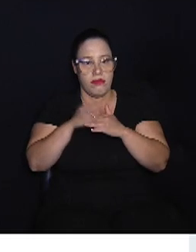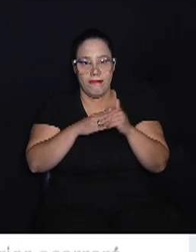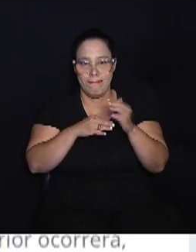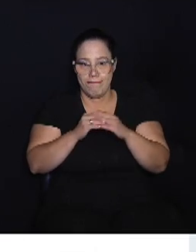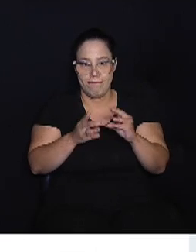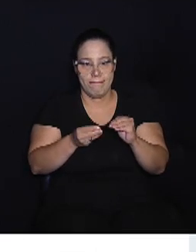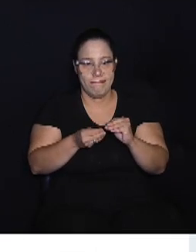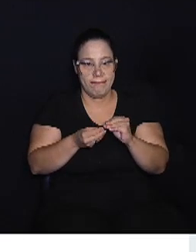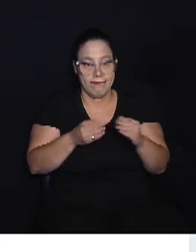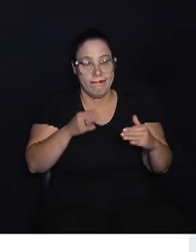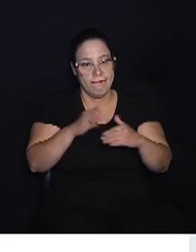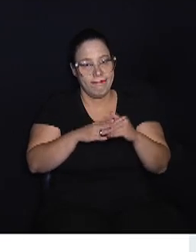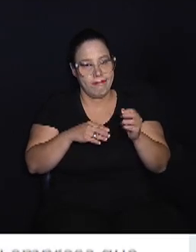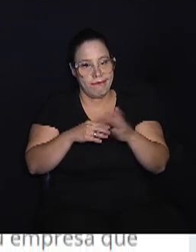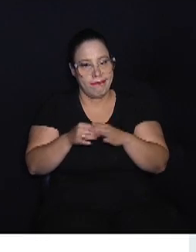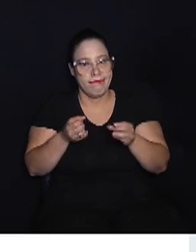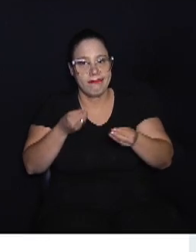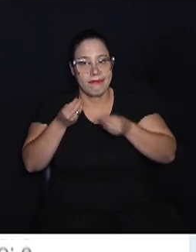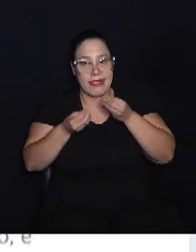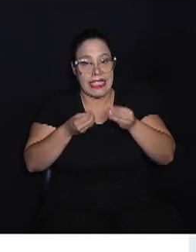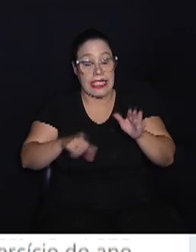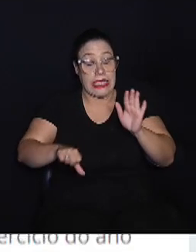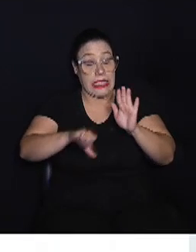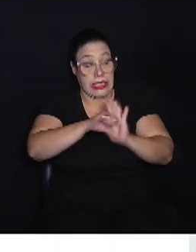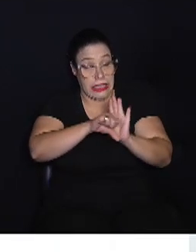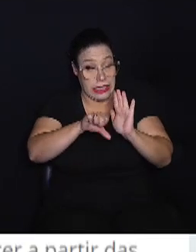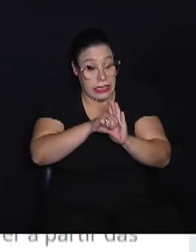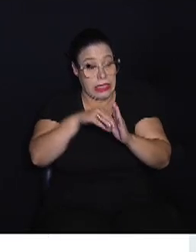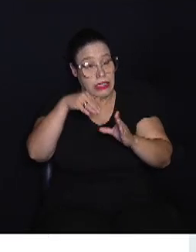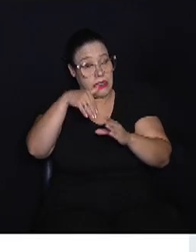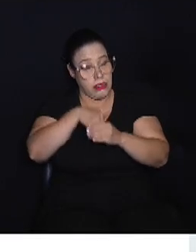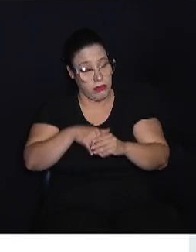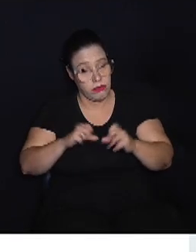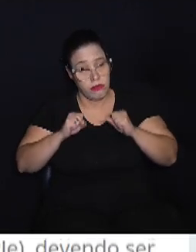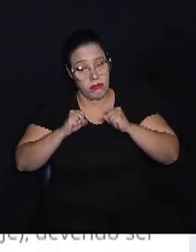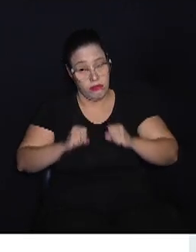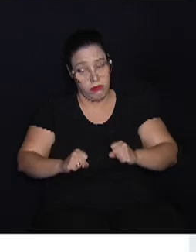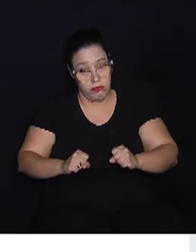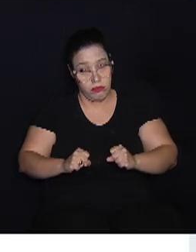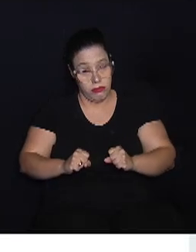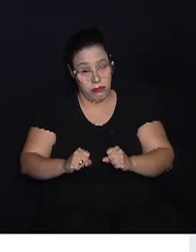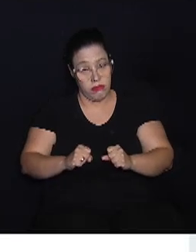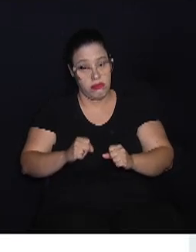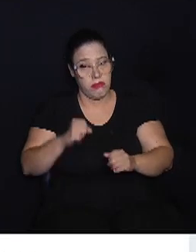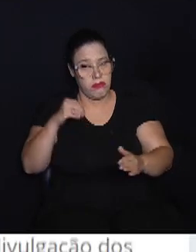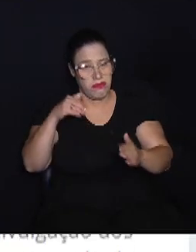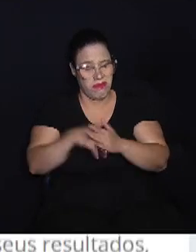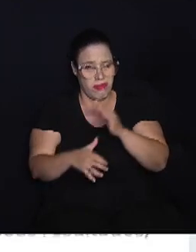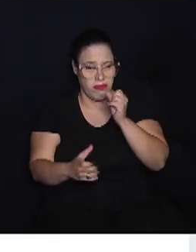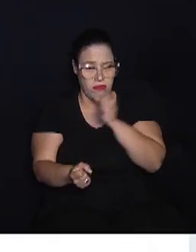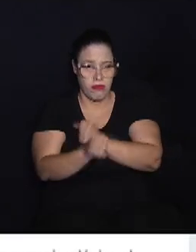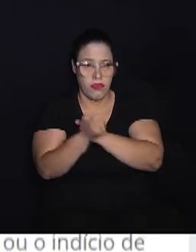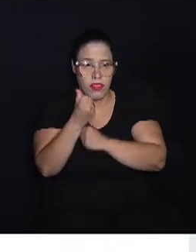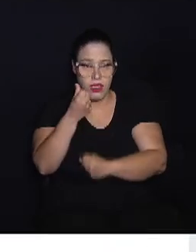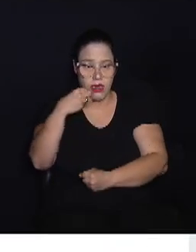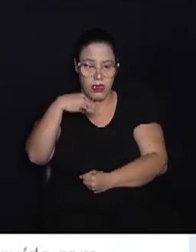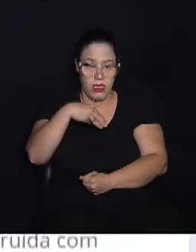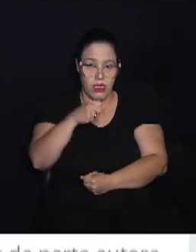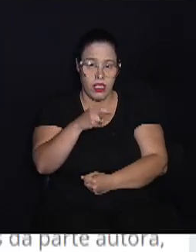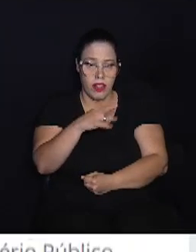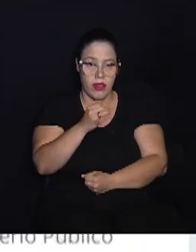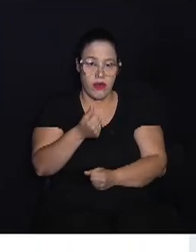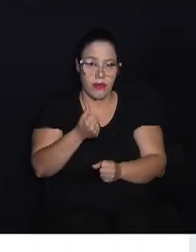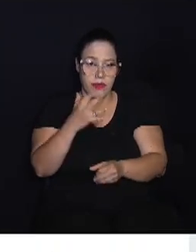A prática é considerada crime eleitoral e pode resultar em penas de prisão de 6 meses a